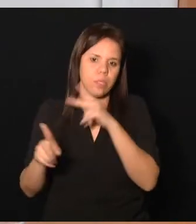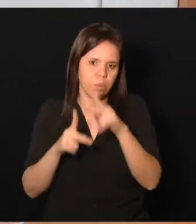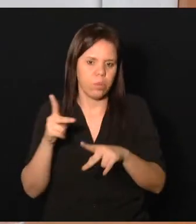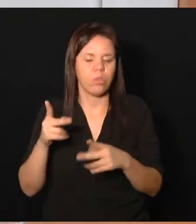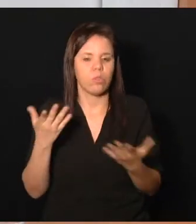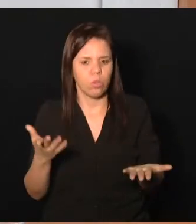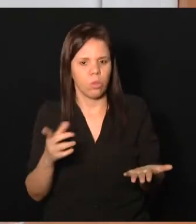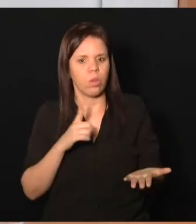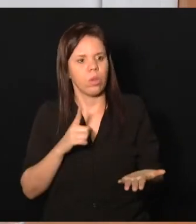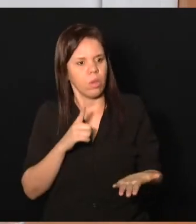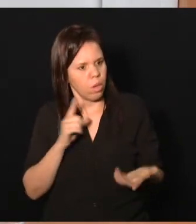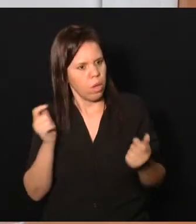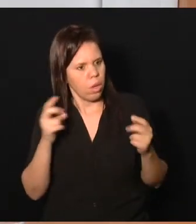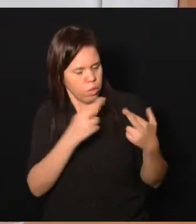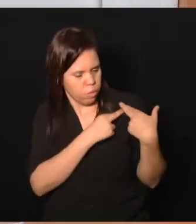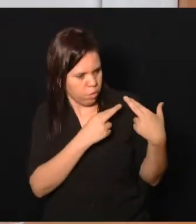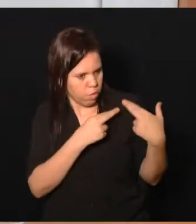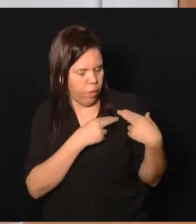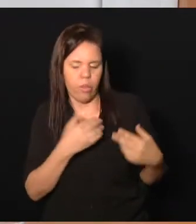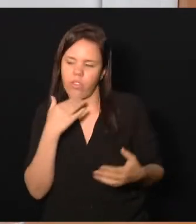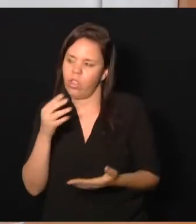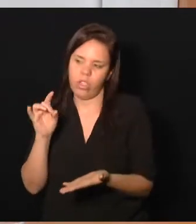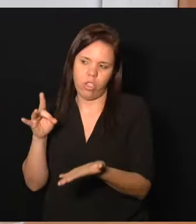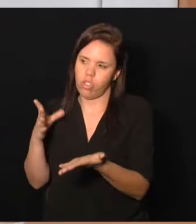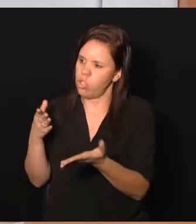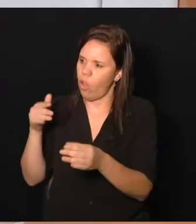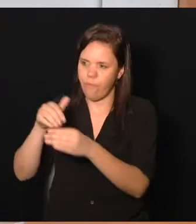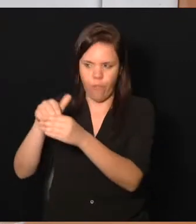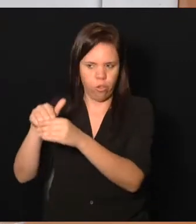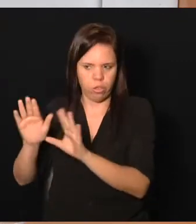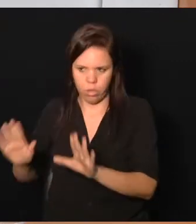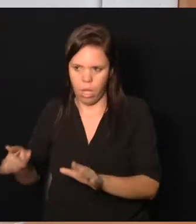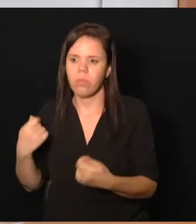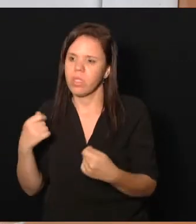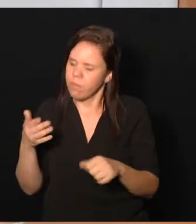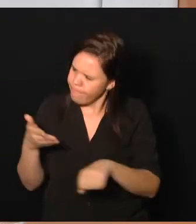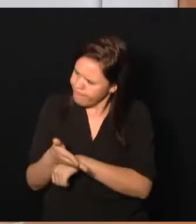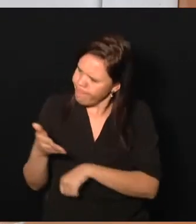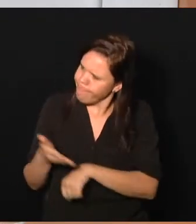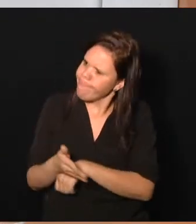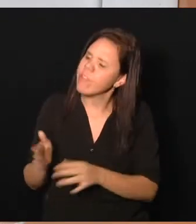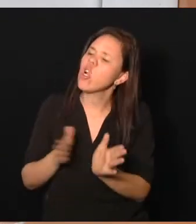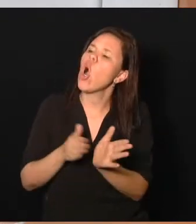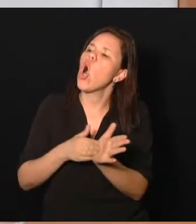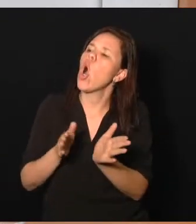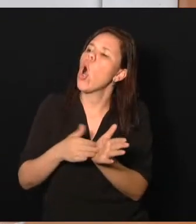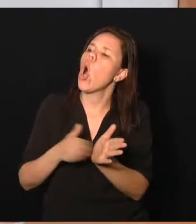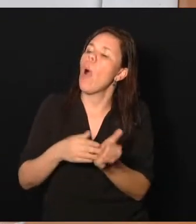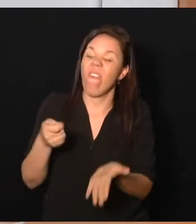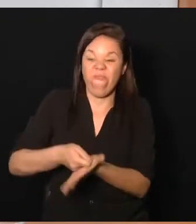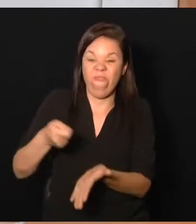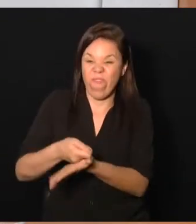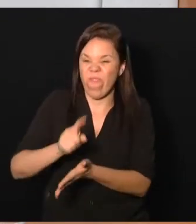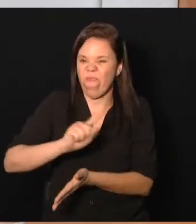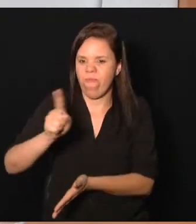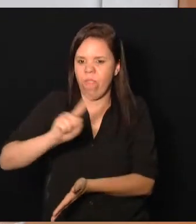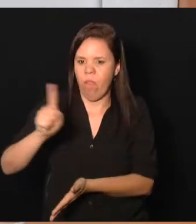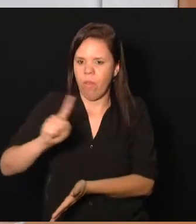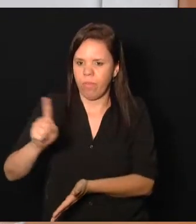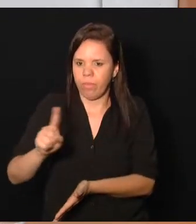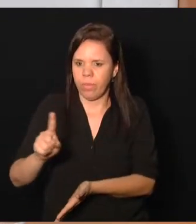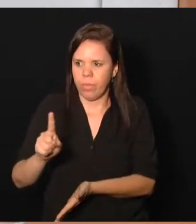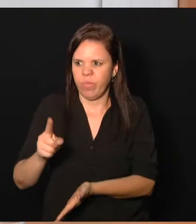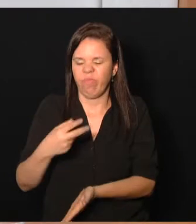esqueça que não basta eleger, tem que participar. Não exigir, porque exigência é